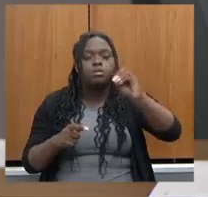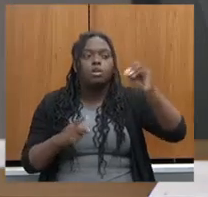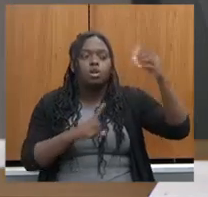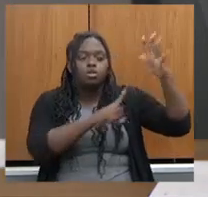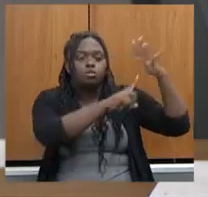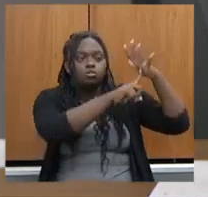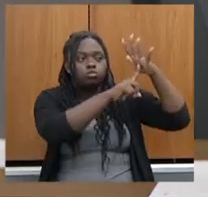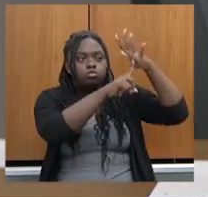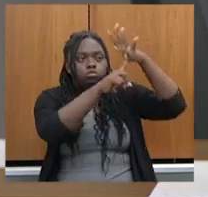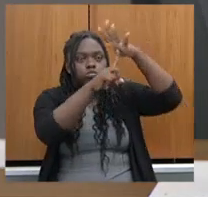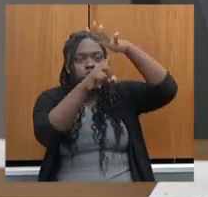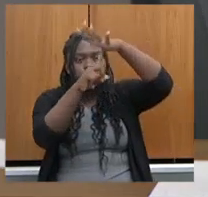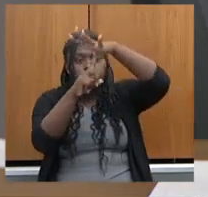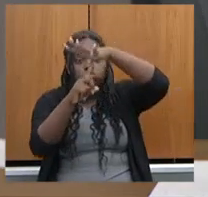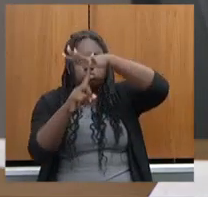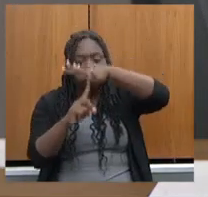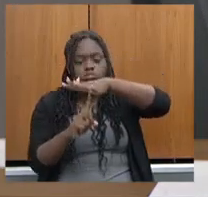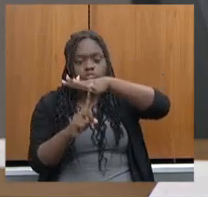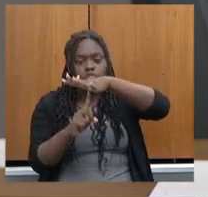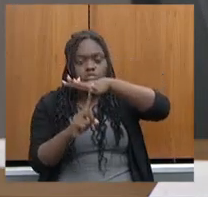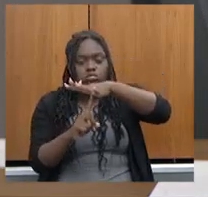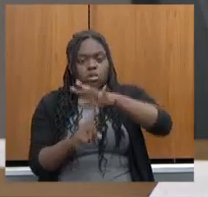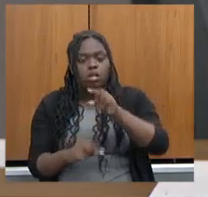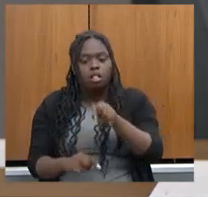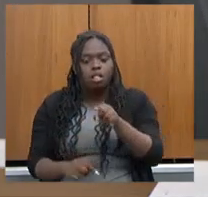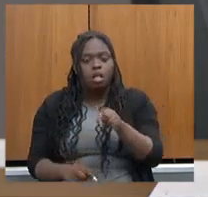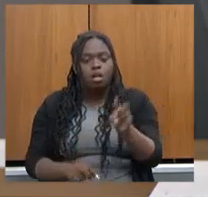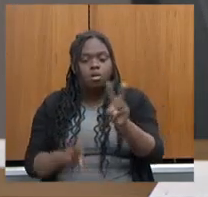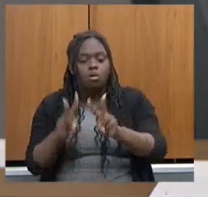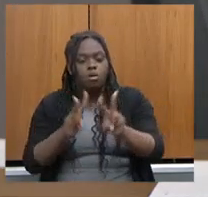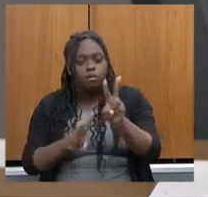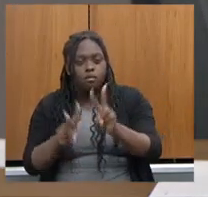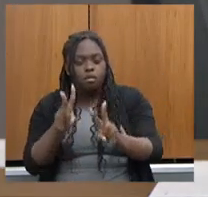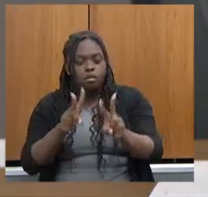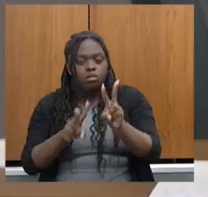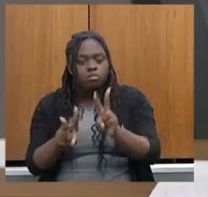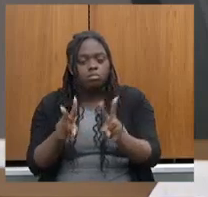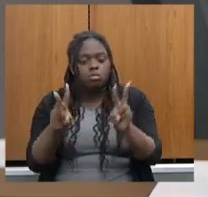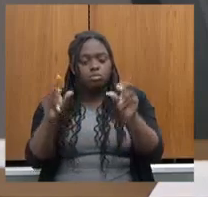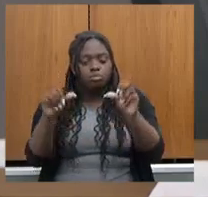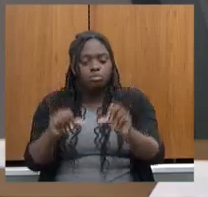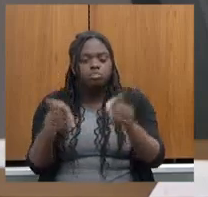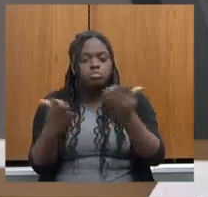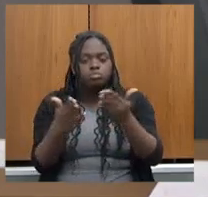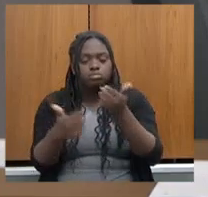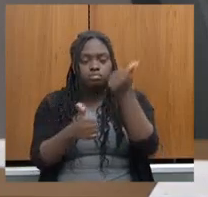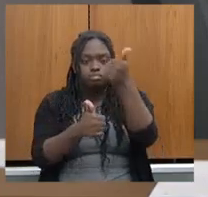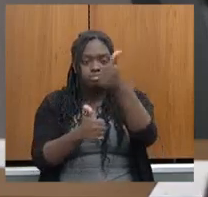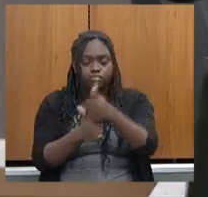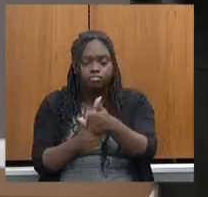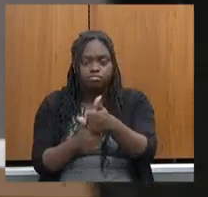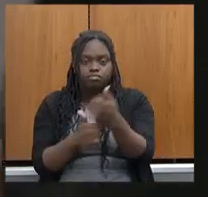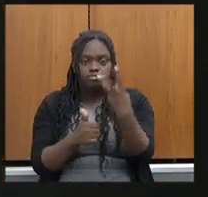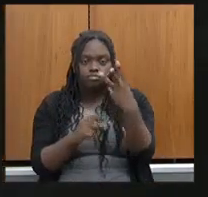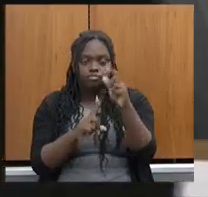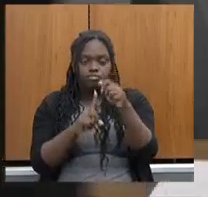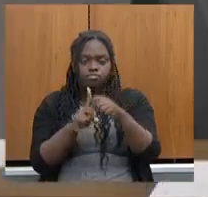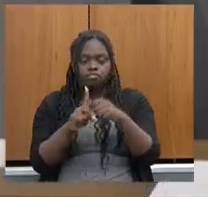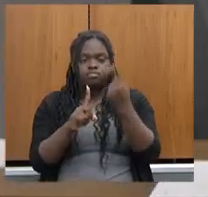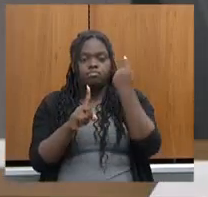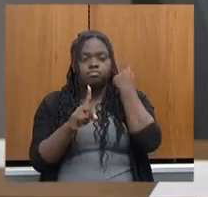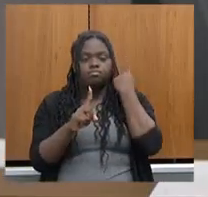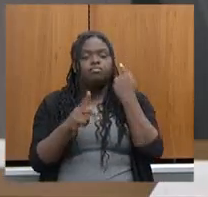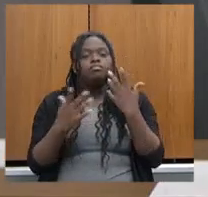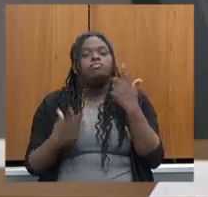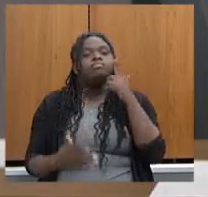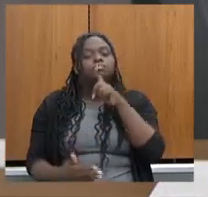o nosso o balizador de vento que estava desgastado foi substituído a três meses então garante